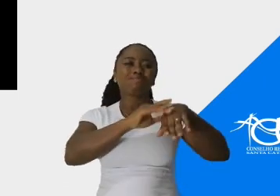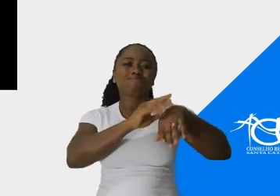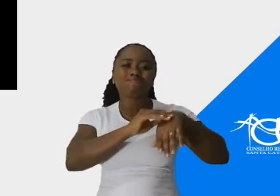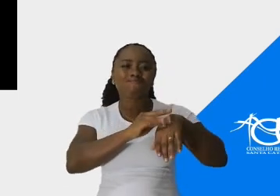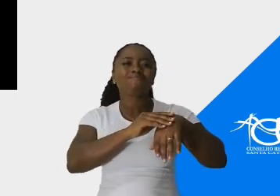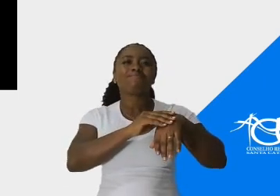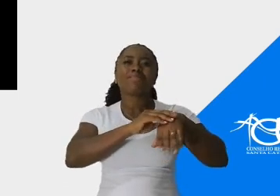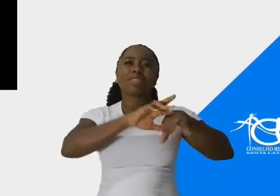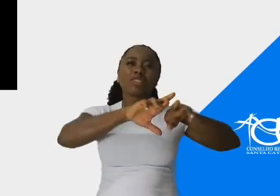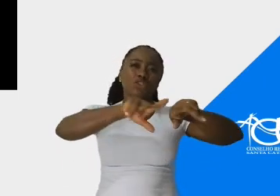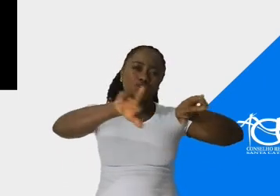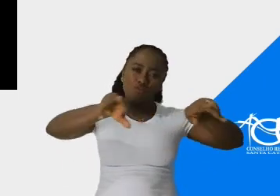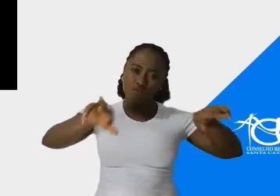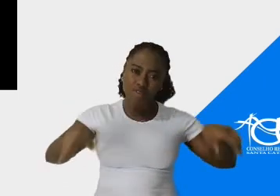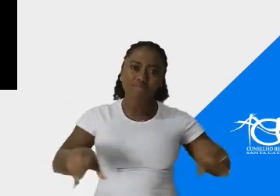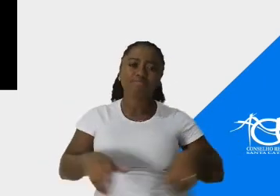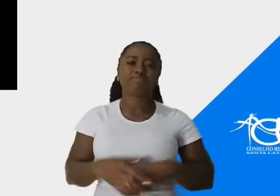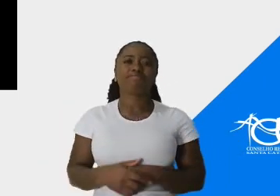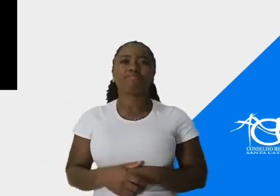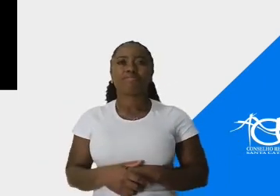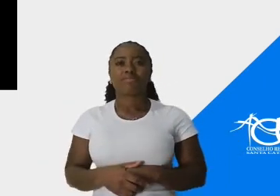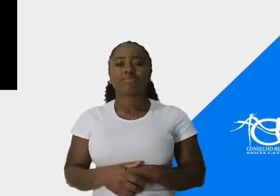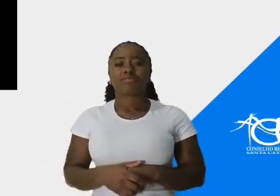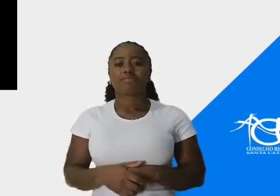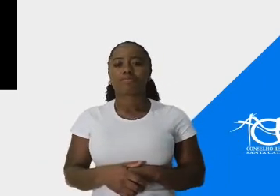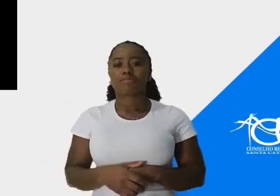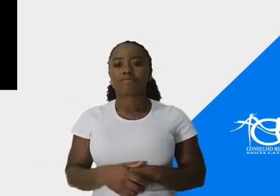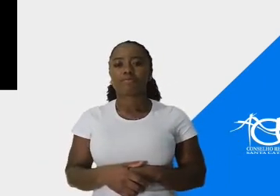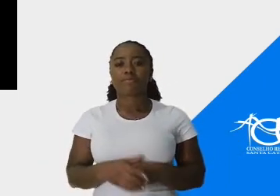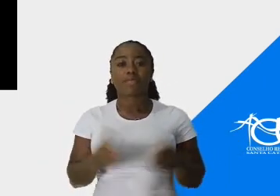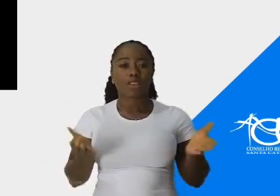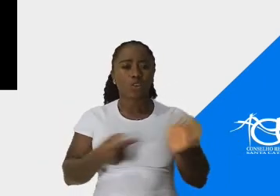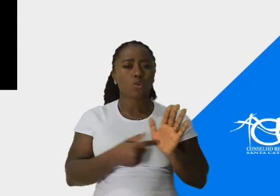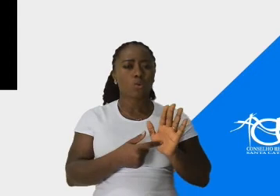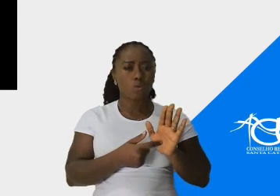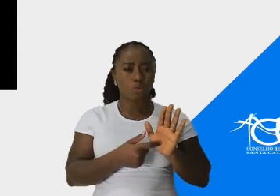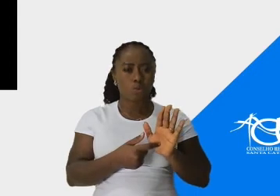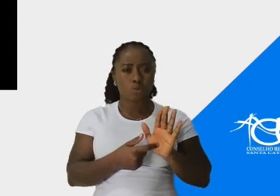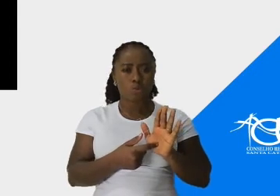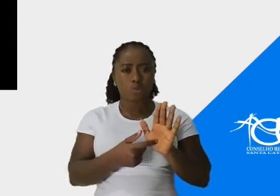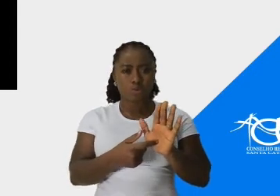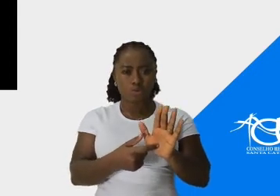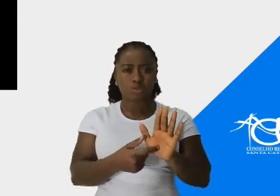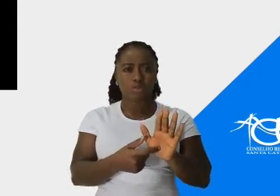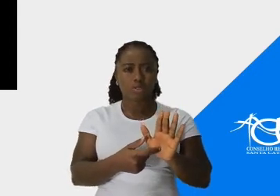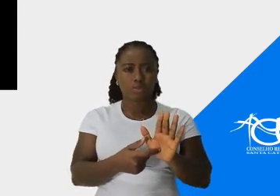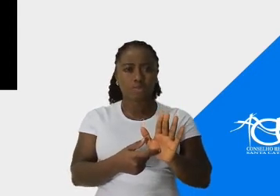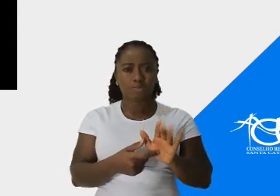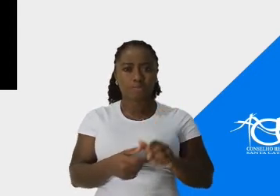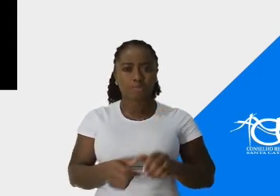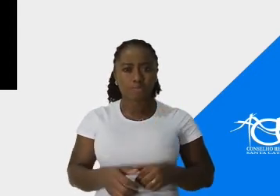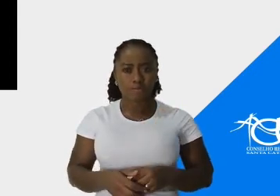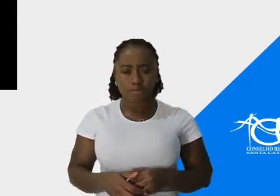Aqui eu queria mostrar para vocês um pouquinho. Aqui, vamos ver aqui.